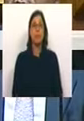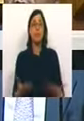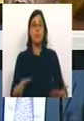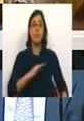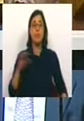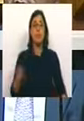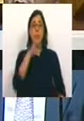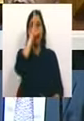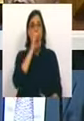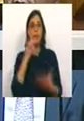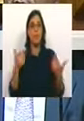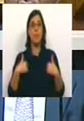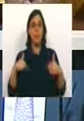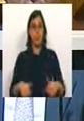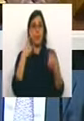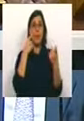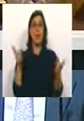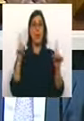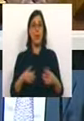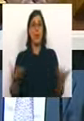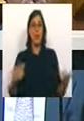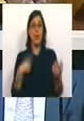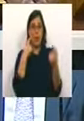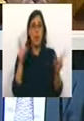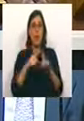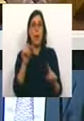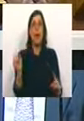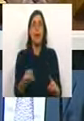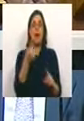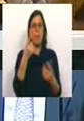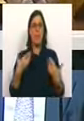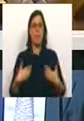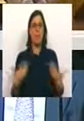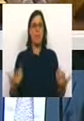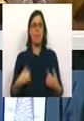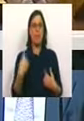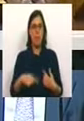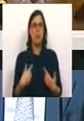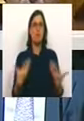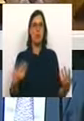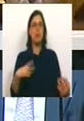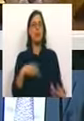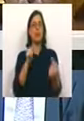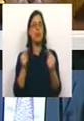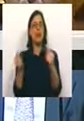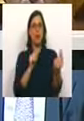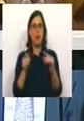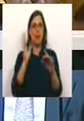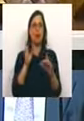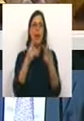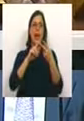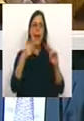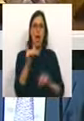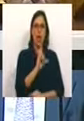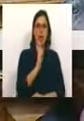Senhor Primeiro-Ministro, cá estamos de novo. Eu digo de novo porque não é a primeira vez que, enfim, que temos estes debates, já tivemos na Câmara de